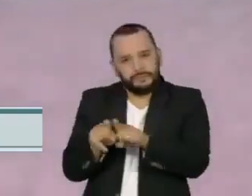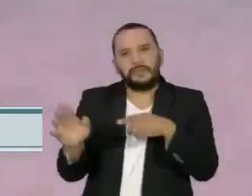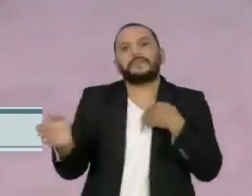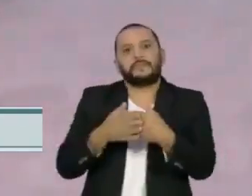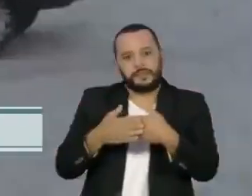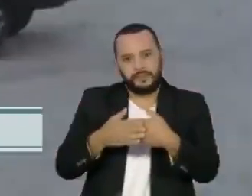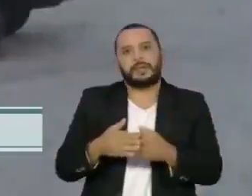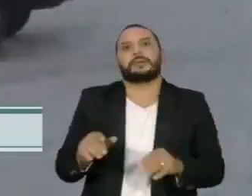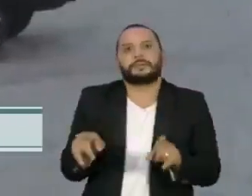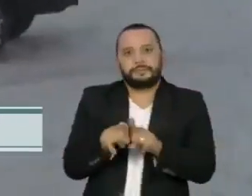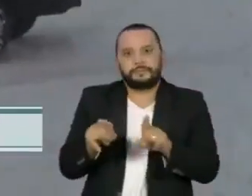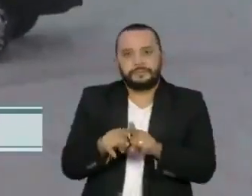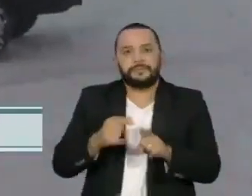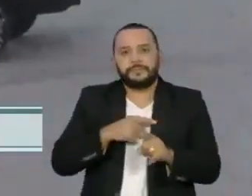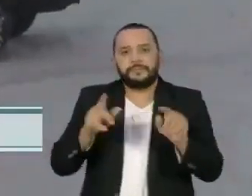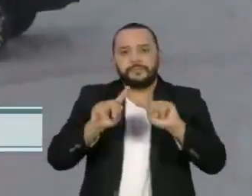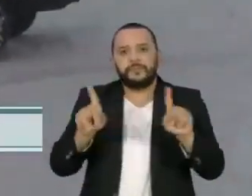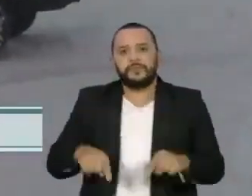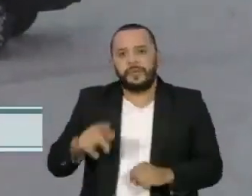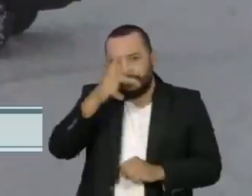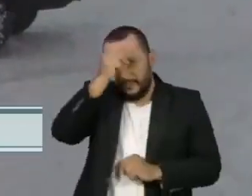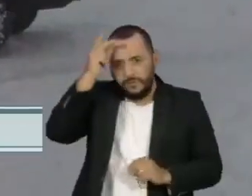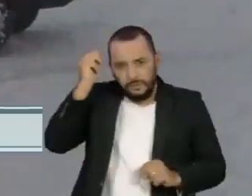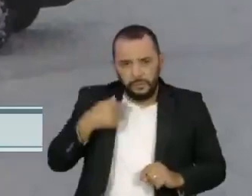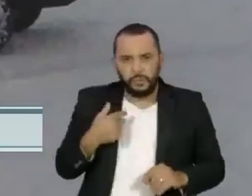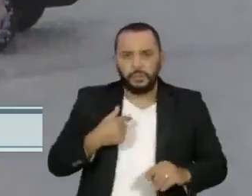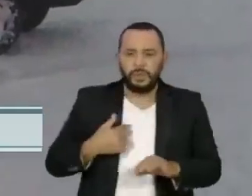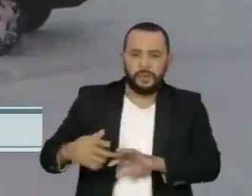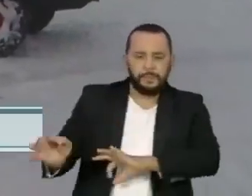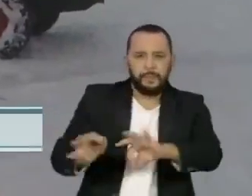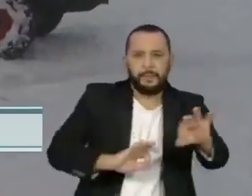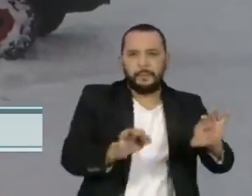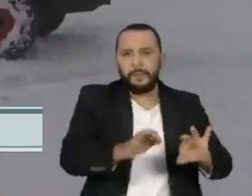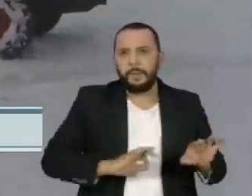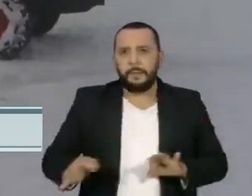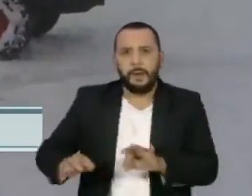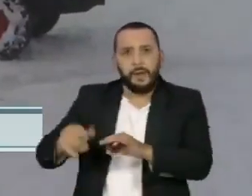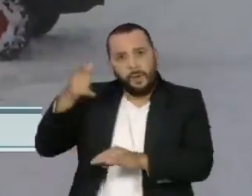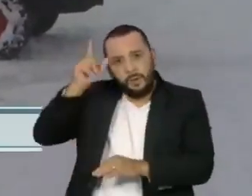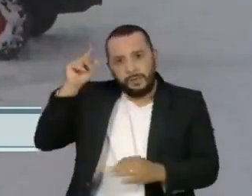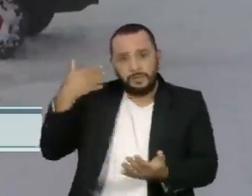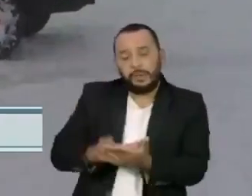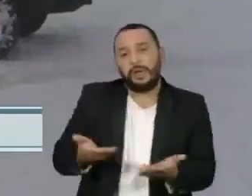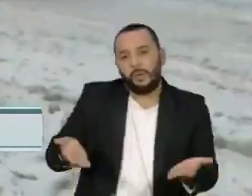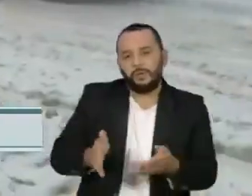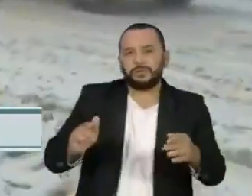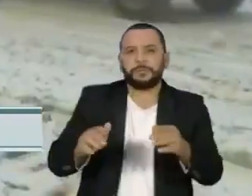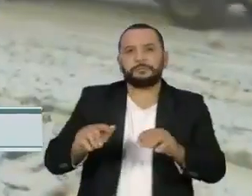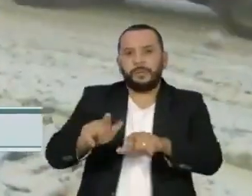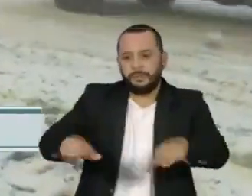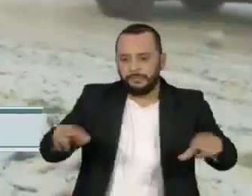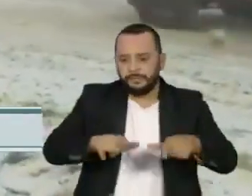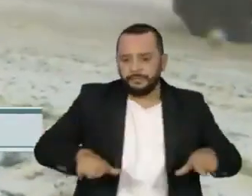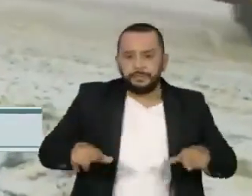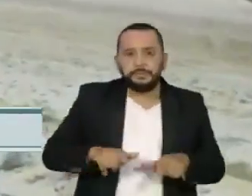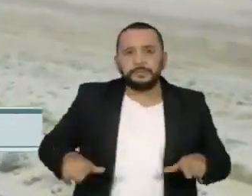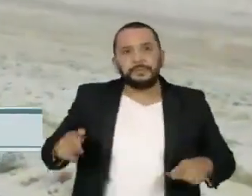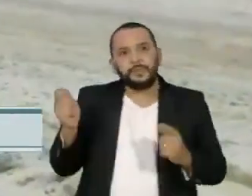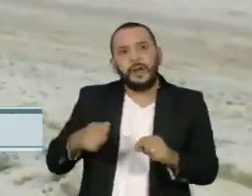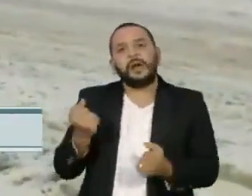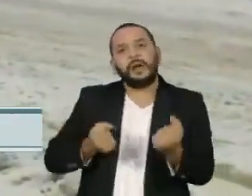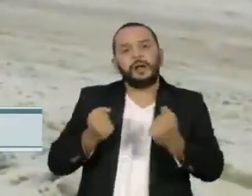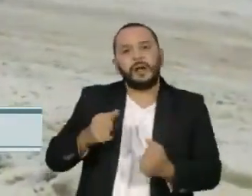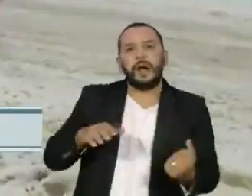estão fechadas. Funcionários da prefeitura e de lojas da região realizam desde ontem a limpeza das vias para a passagem segura